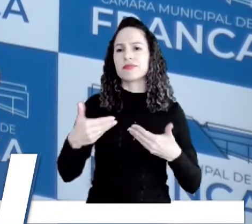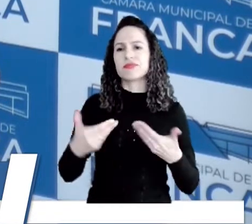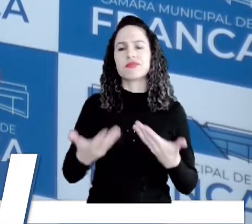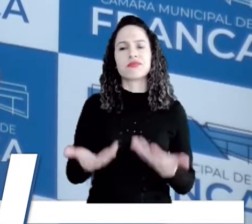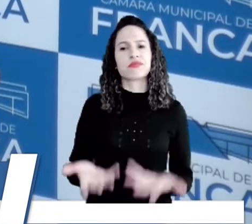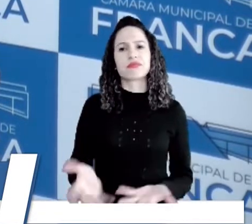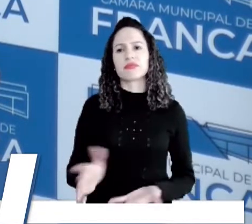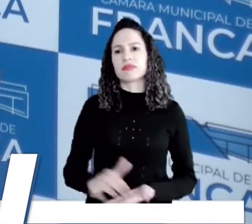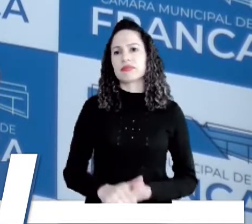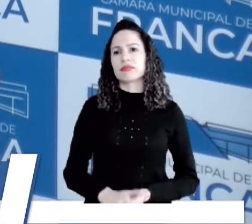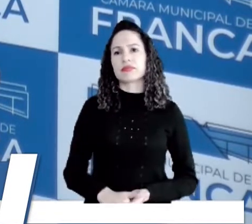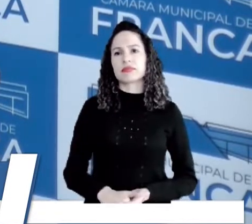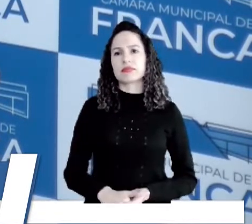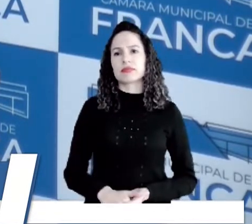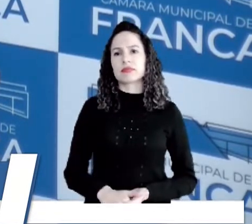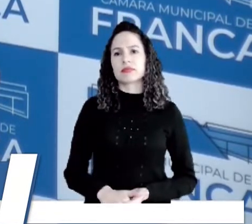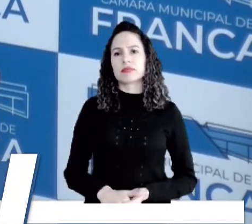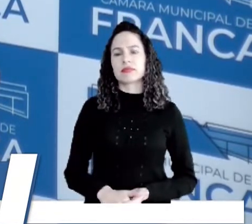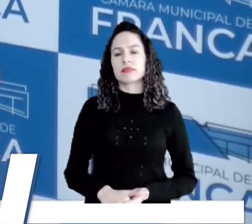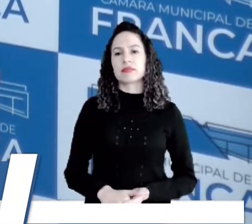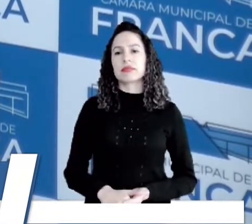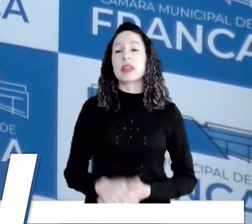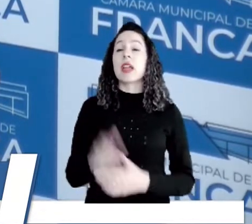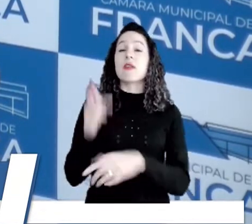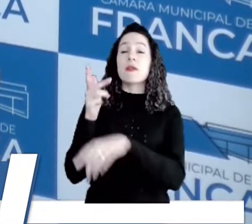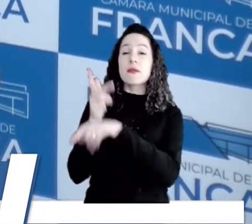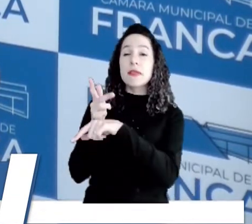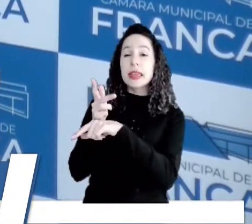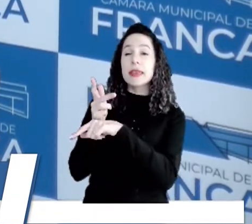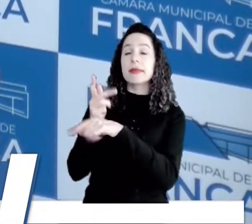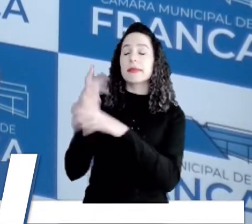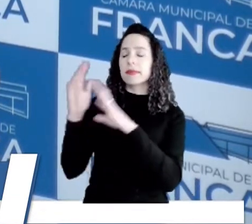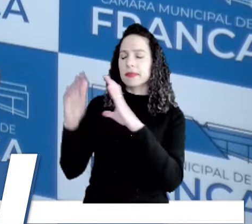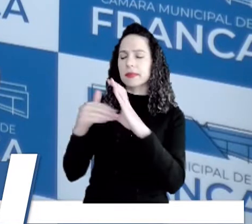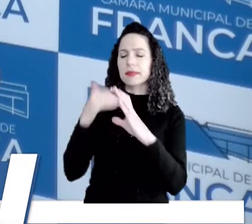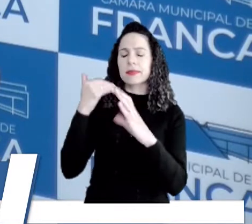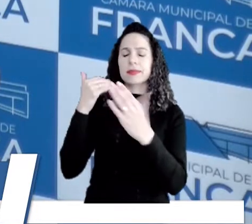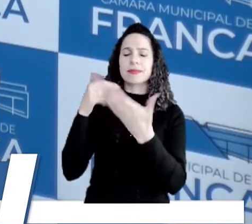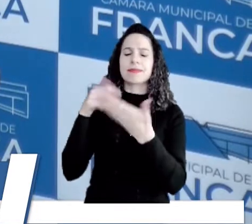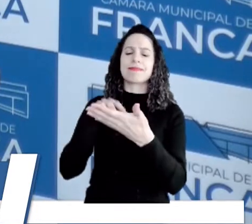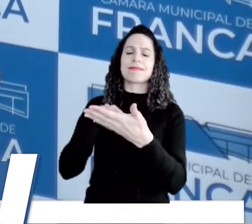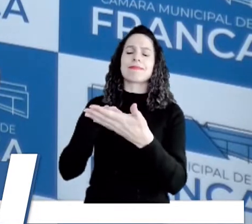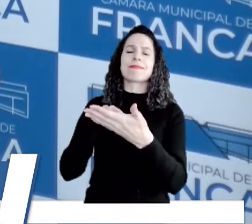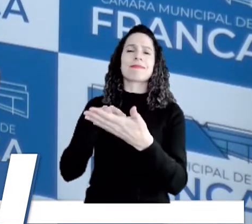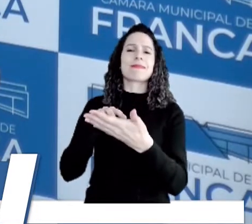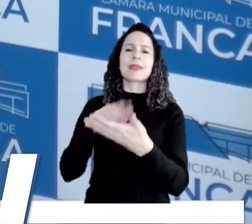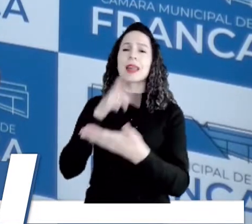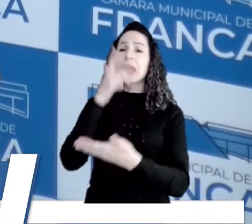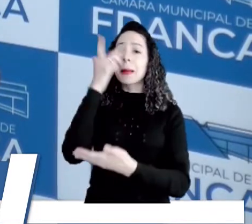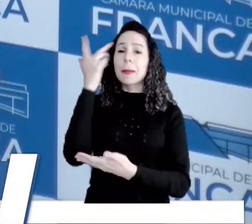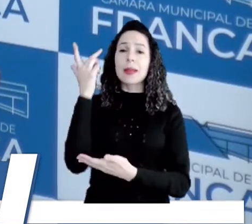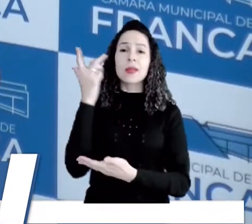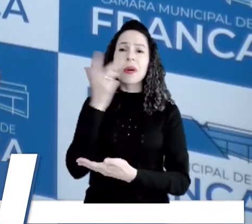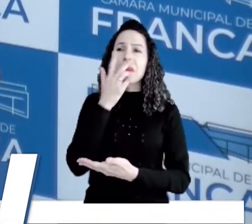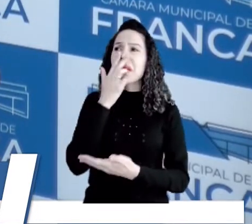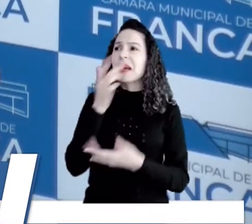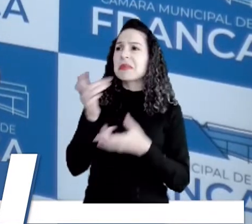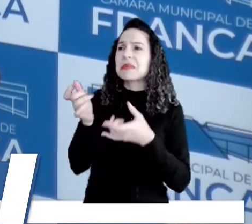tratadas. Vídeos que a gente recebe, pessoas depositadas como se fosse qualquer